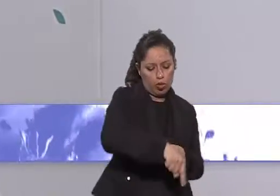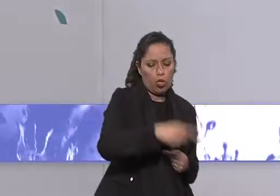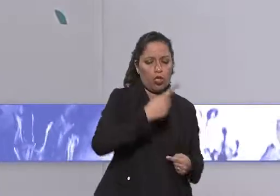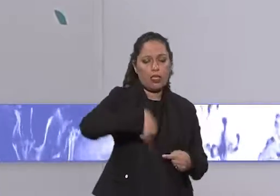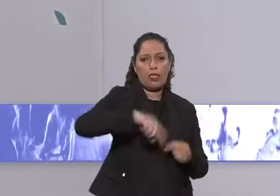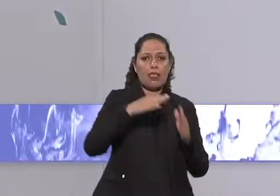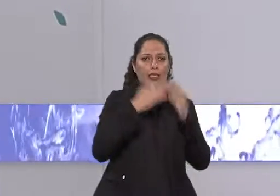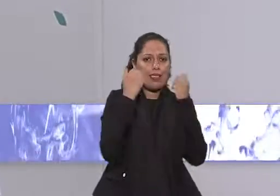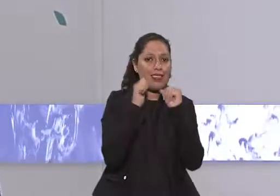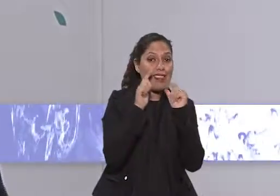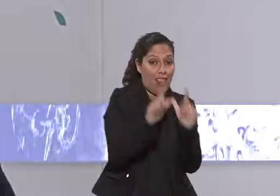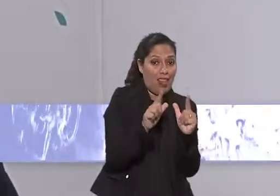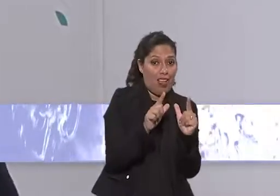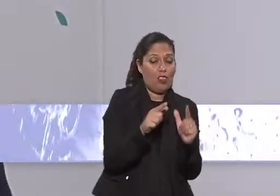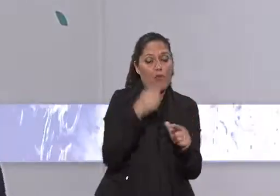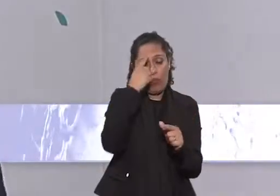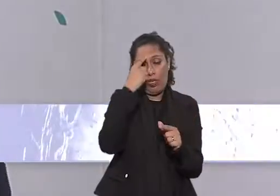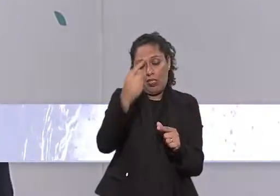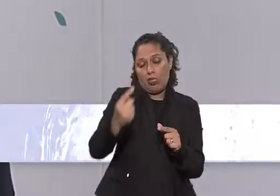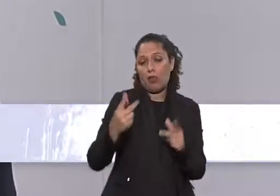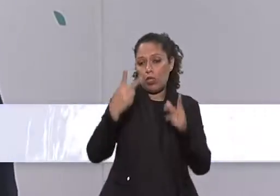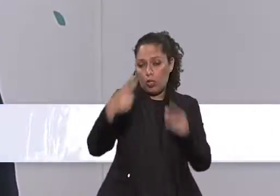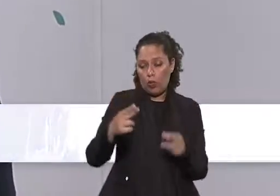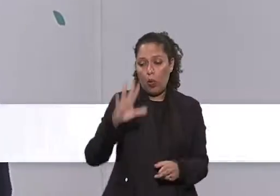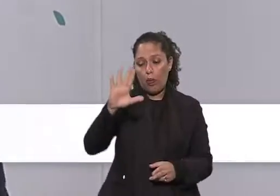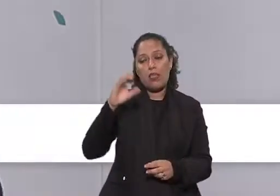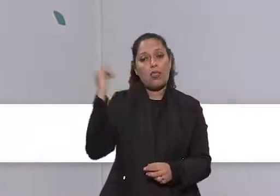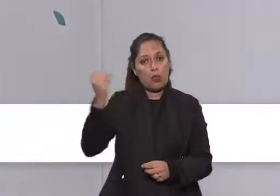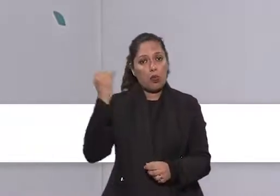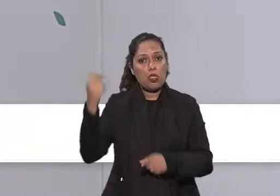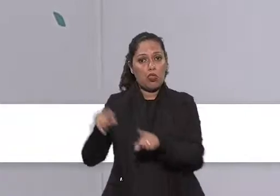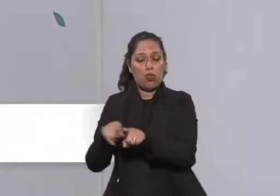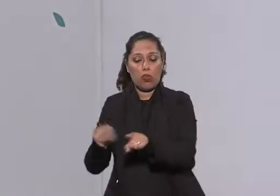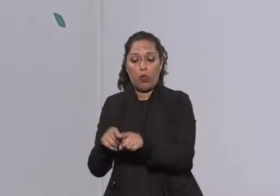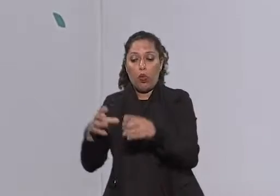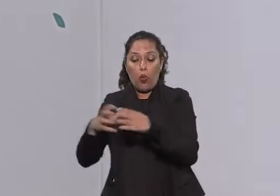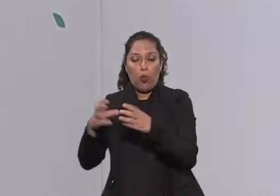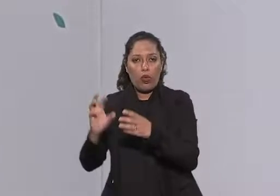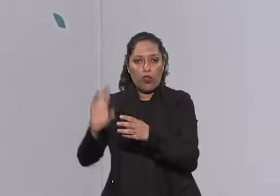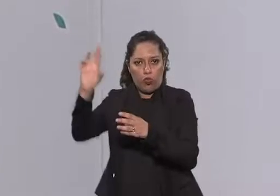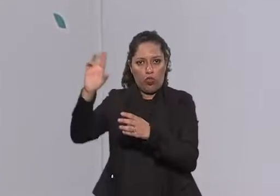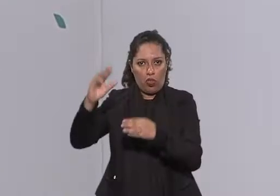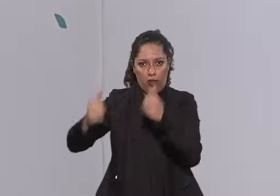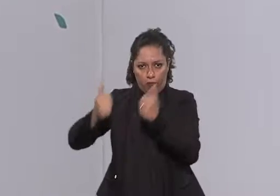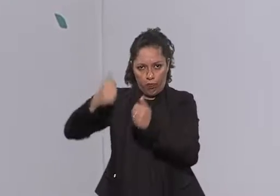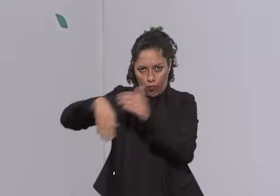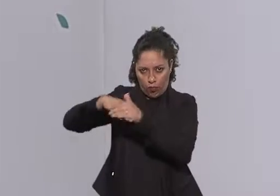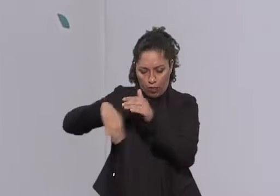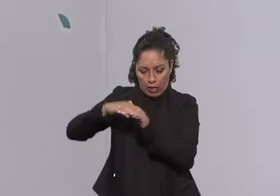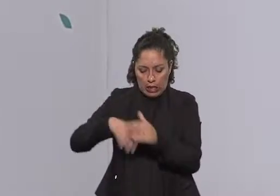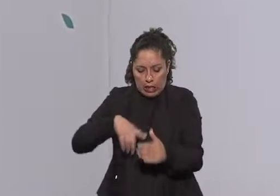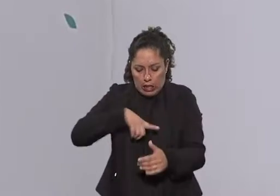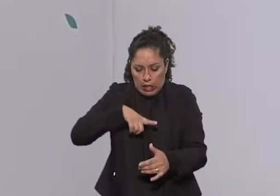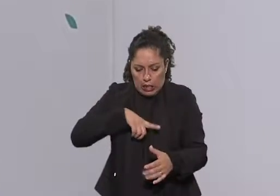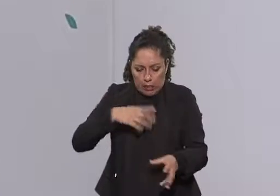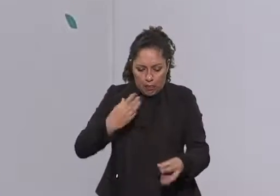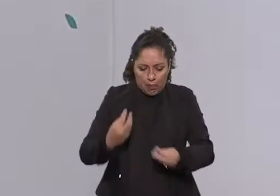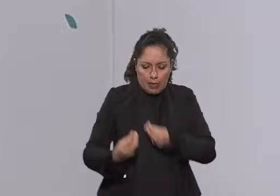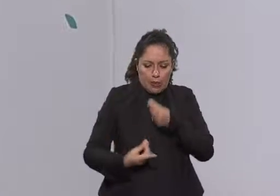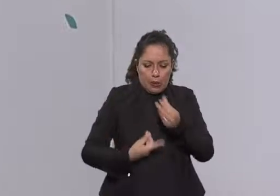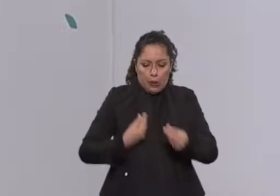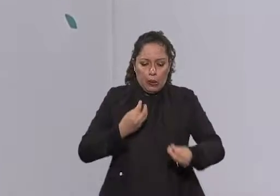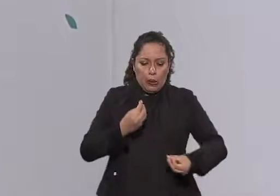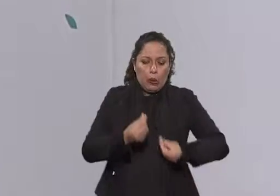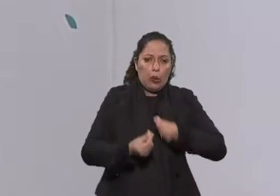com a fala do mário mas ao mesmo tempo depende da sensibilidade dos dirigentes fazer esse tipo de ter esse tipo de sensibilidade